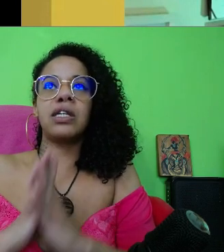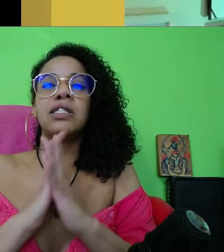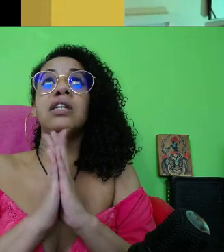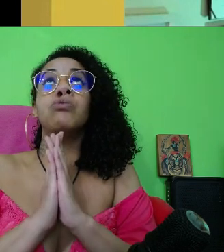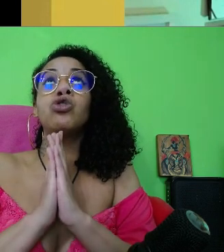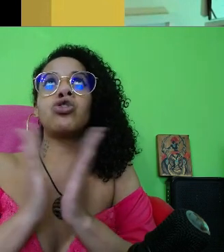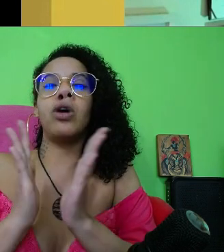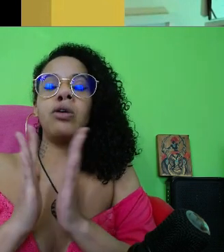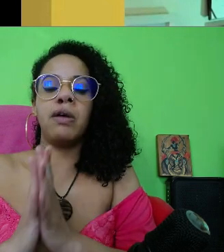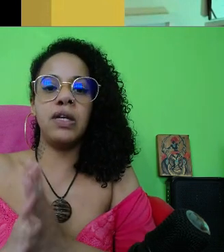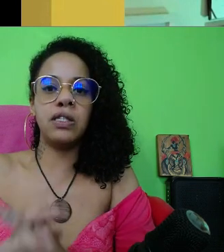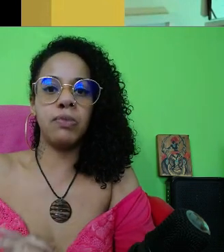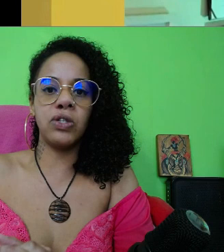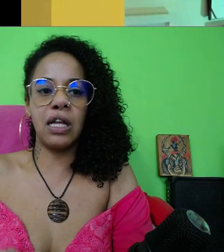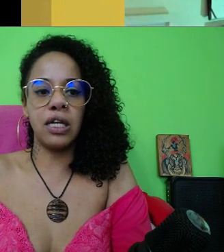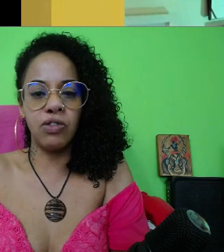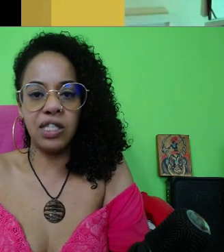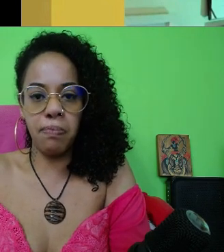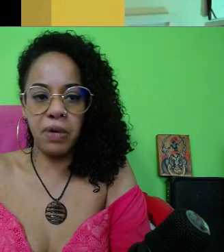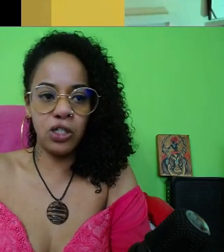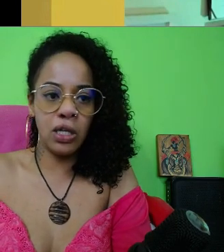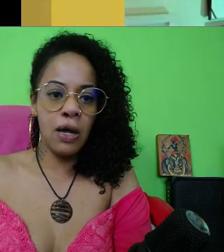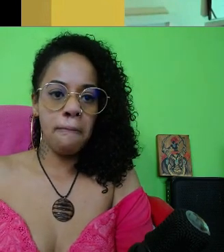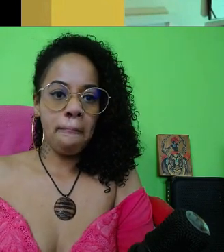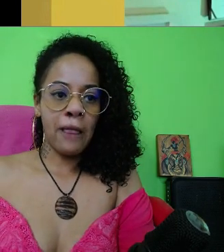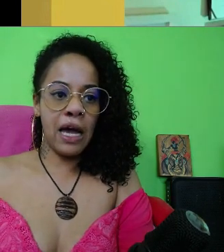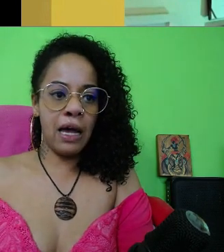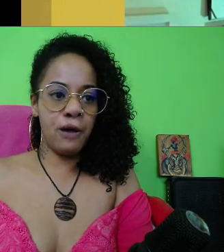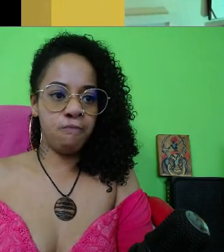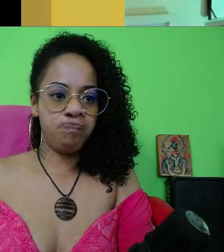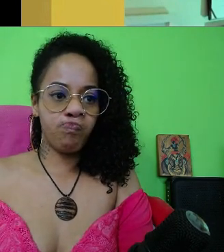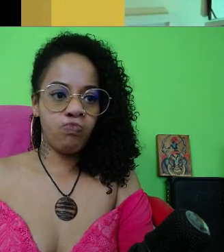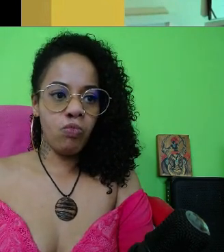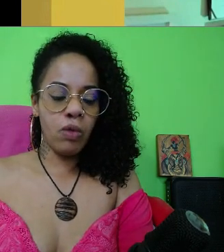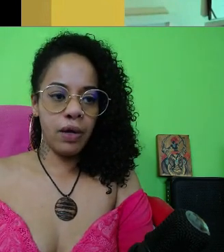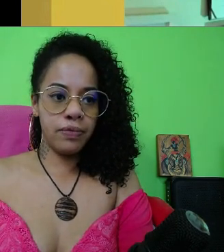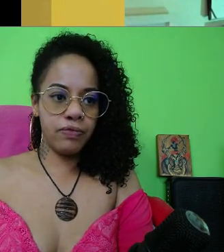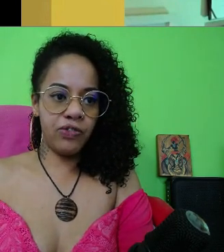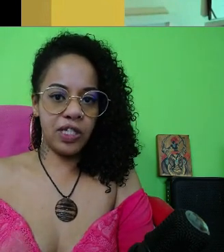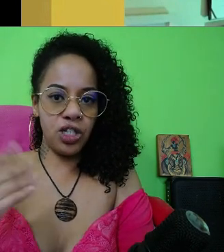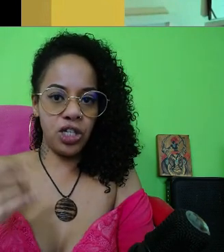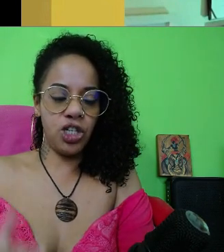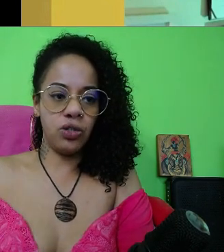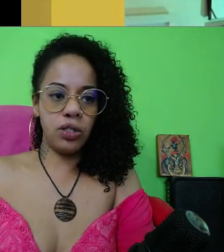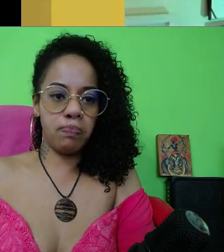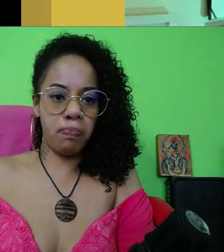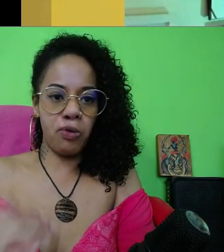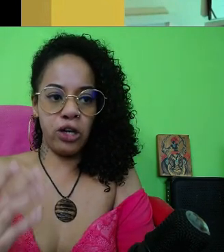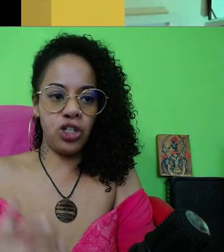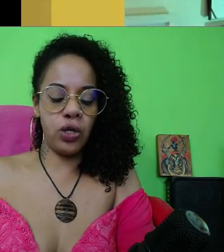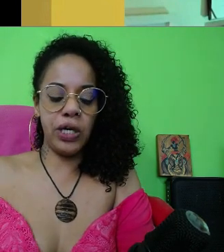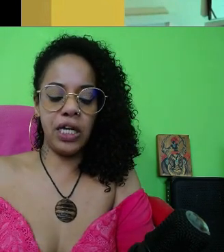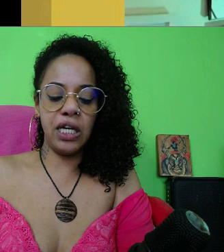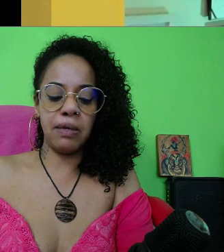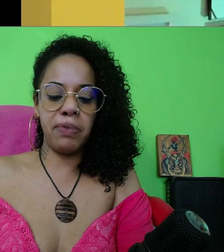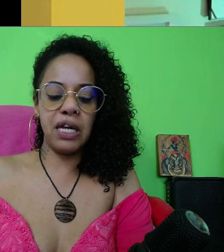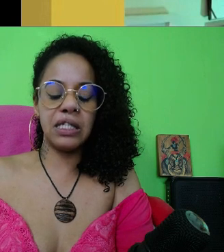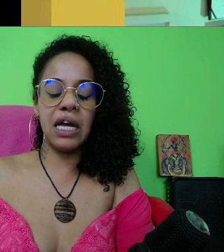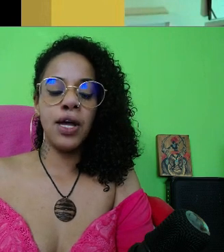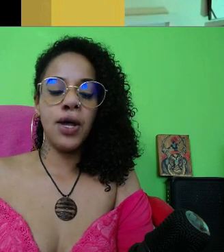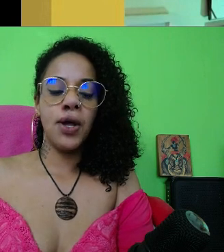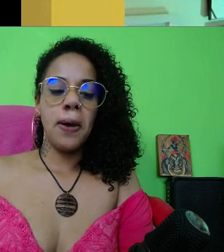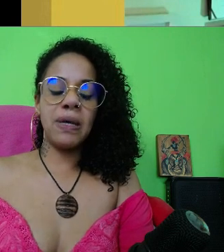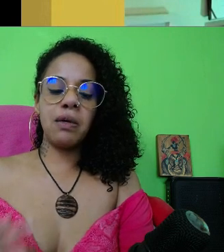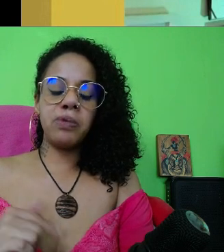seria uma coisa que seria um sonho para mim ser meus ataques fossem apenas fossem dirigidos por meio de ironias